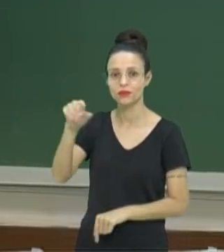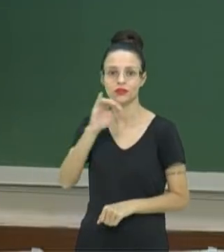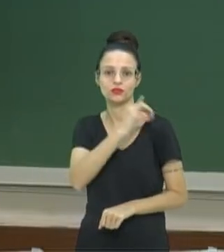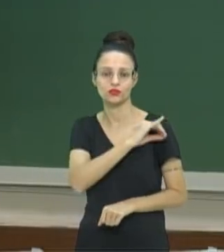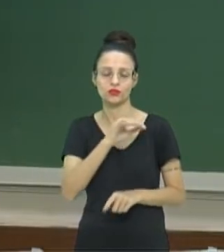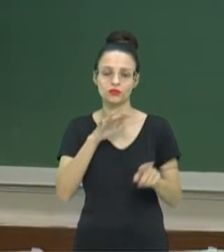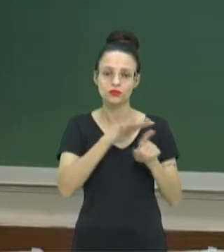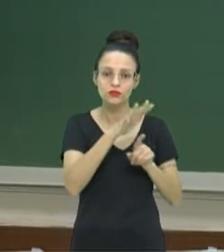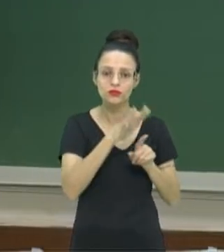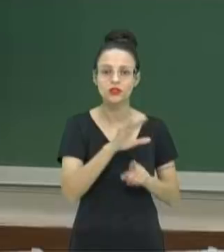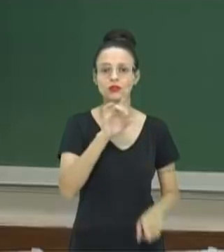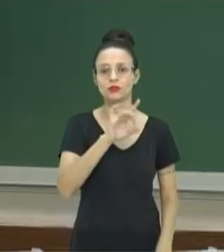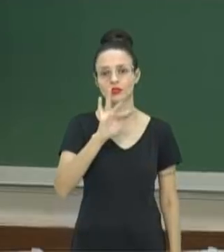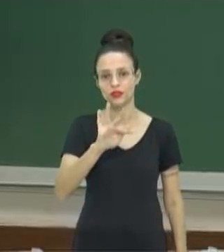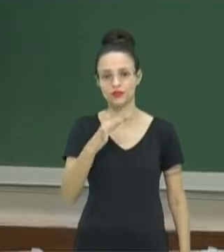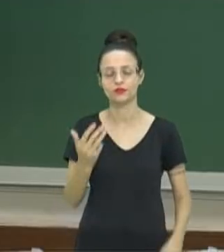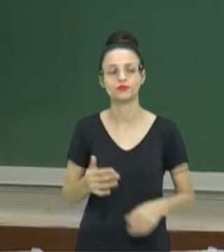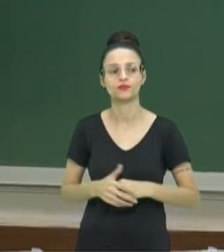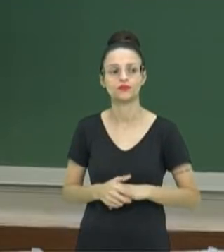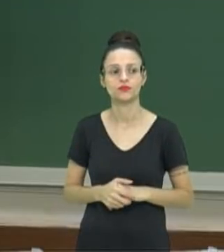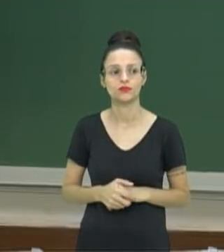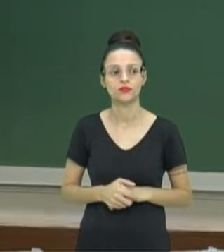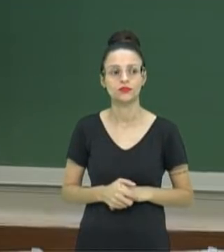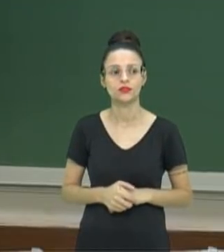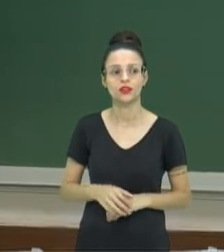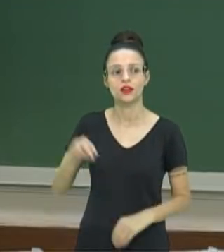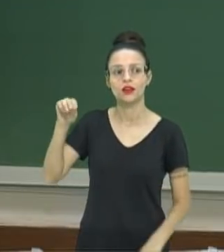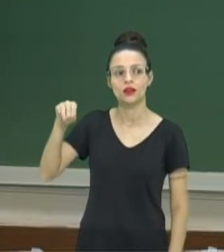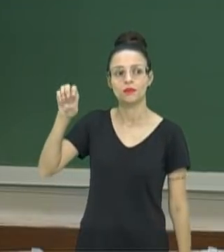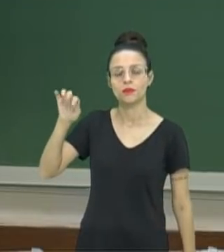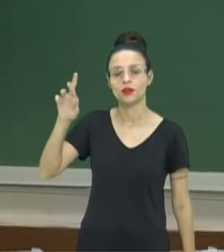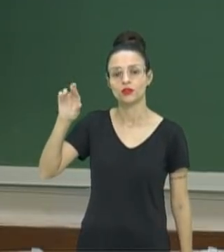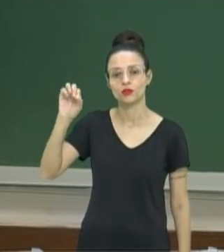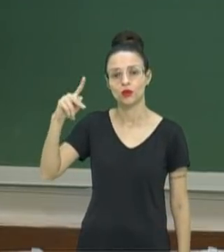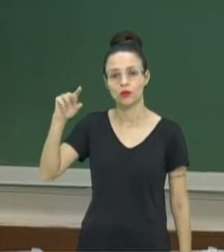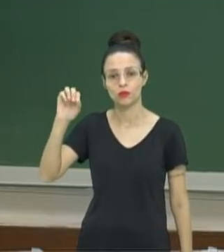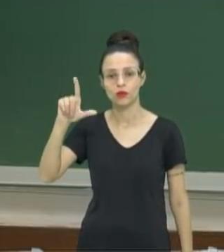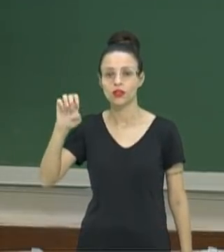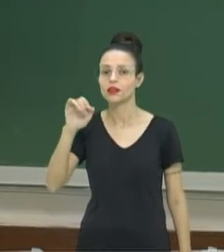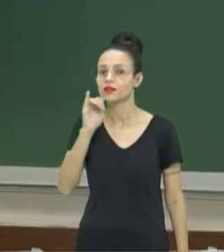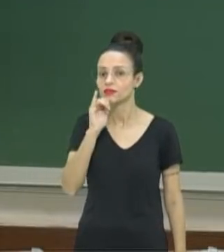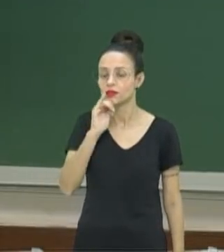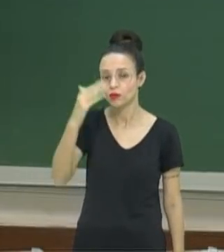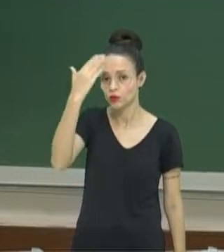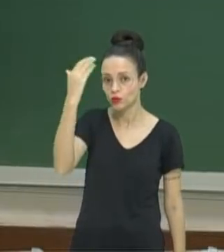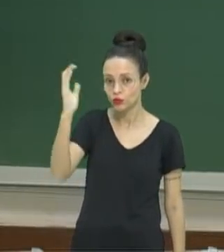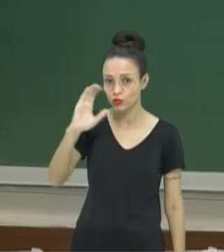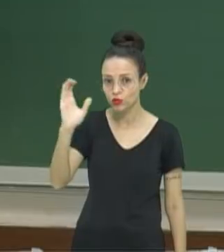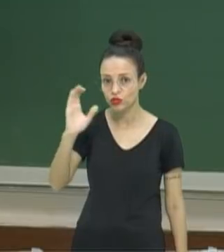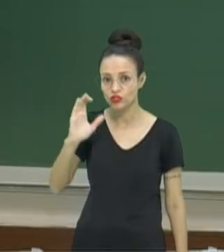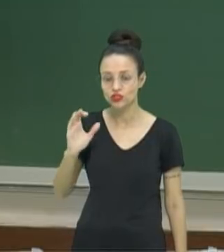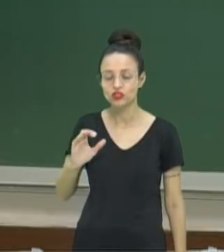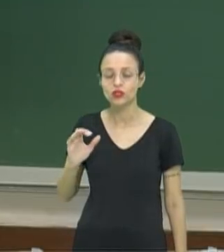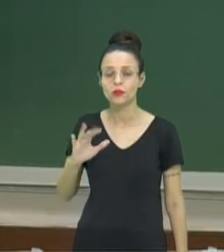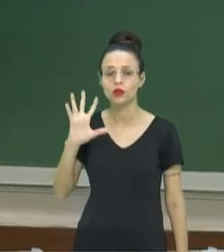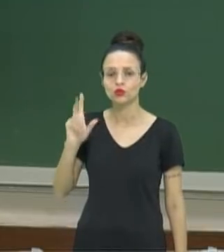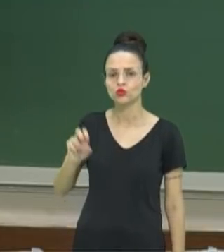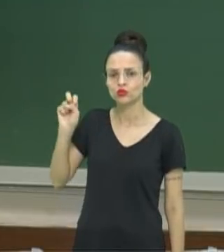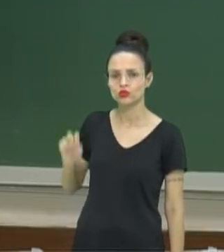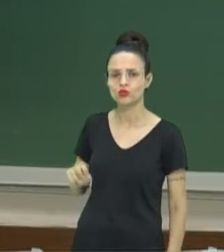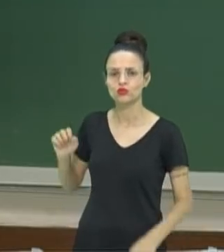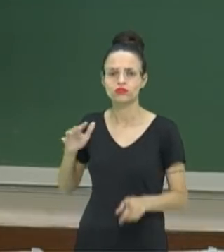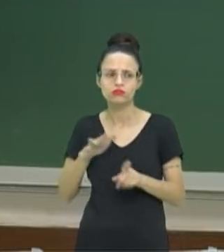diferentes serviços e produtos. E a metrópole, como é o caso de Curitiba, que atrai pessoas de toda a região sul,